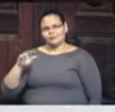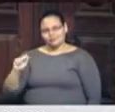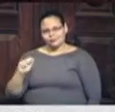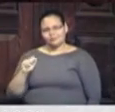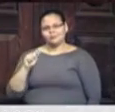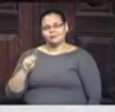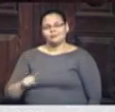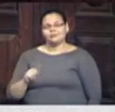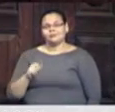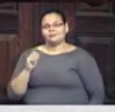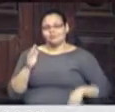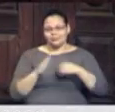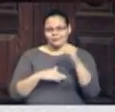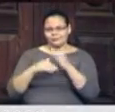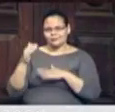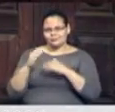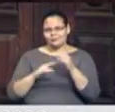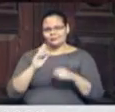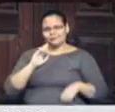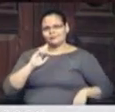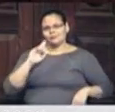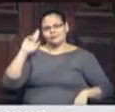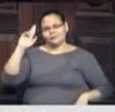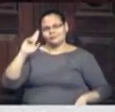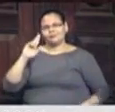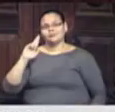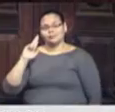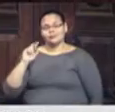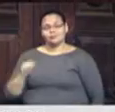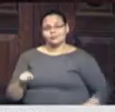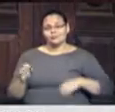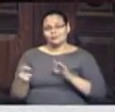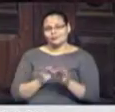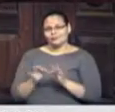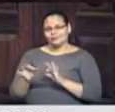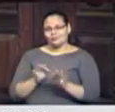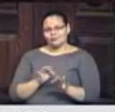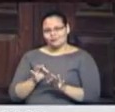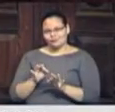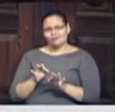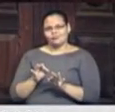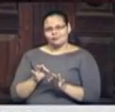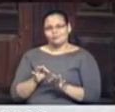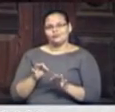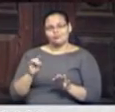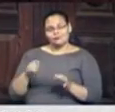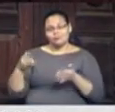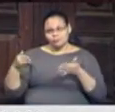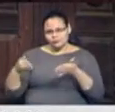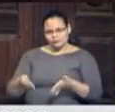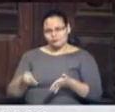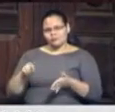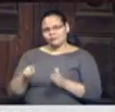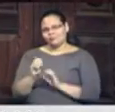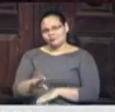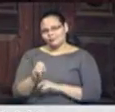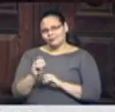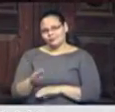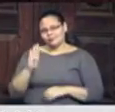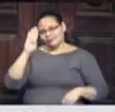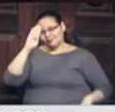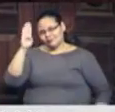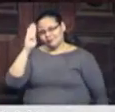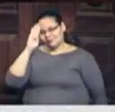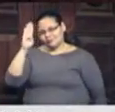profissionais responsáveis pela elaboração do planejamento na área da educação e em relação